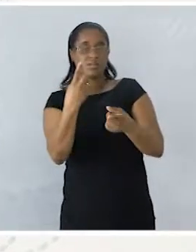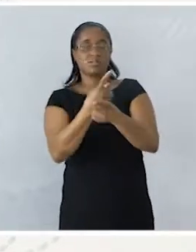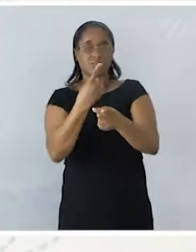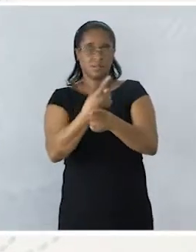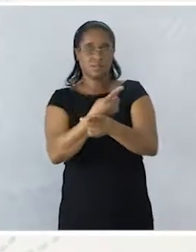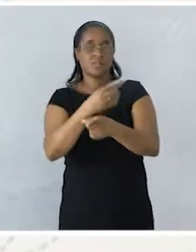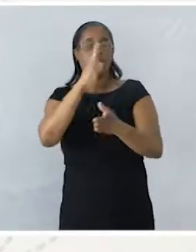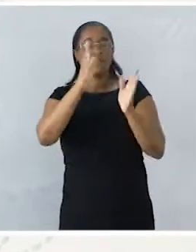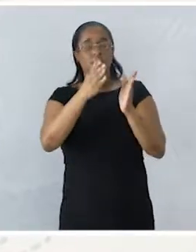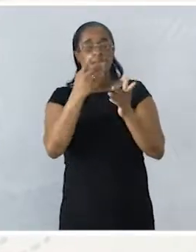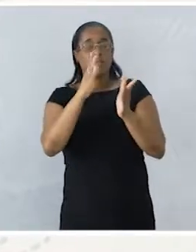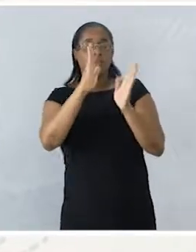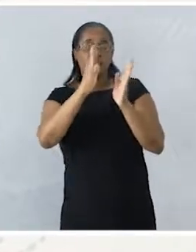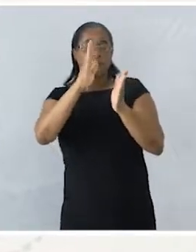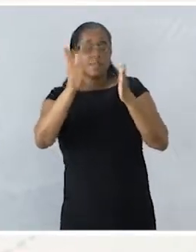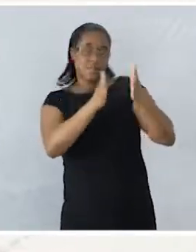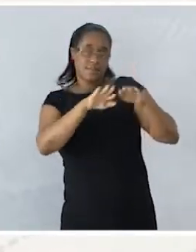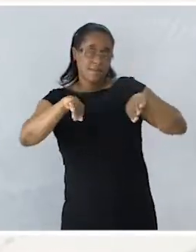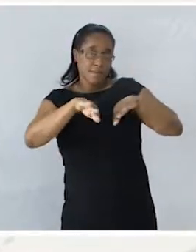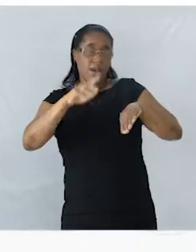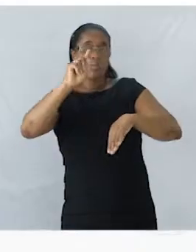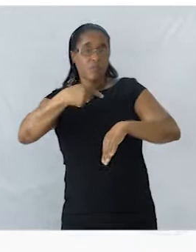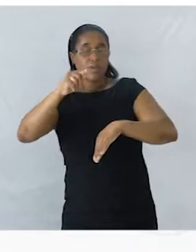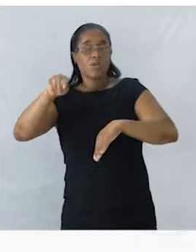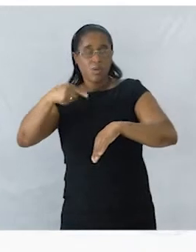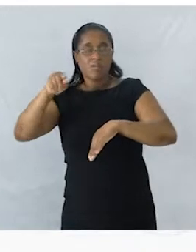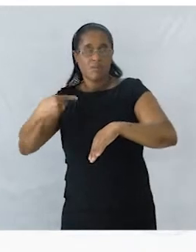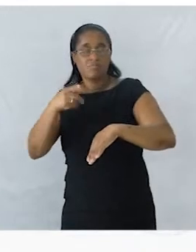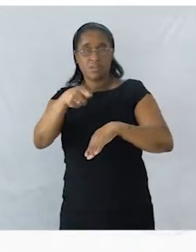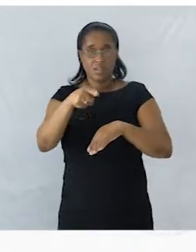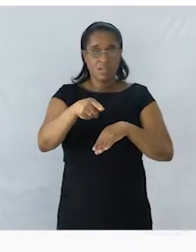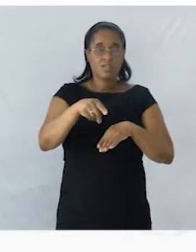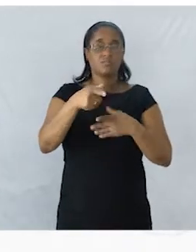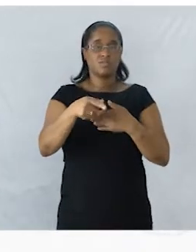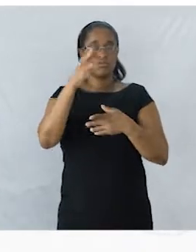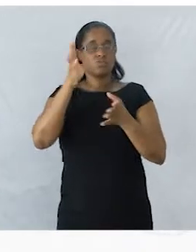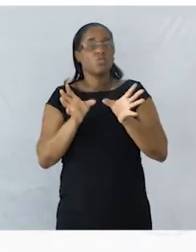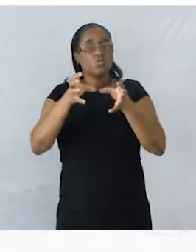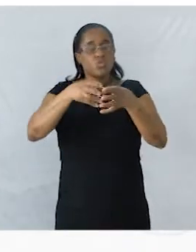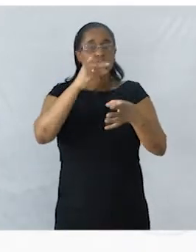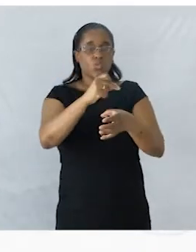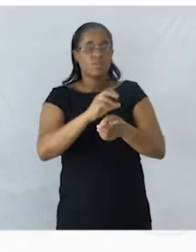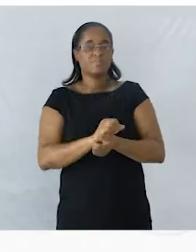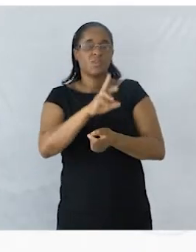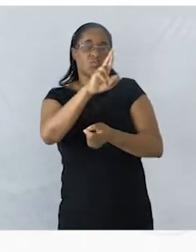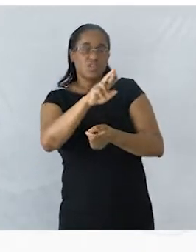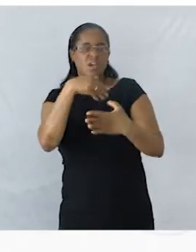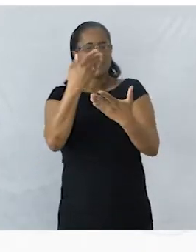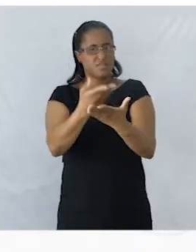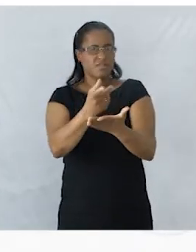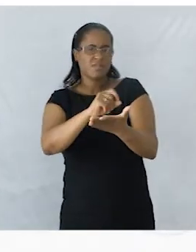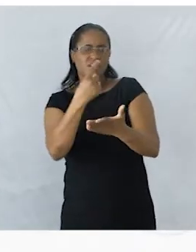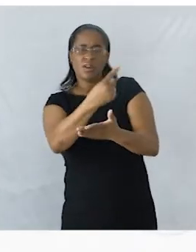por vírgula. Nós temos aqui, diz que o conjunto A, o X, ele representa, cada um desses elementos é o